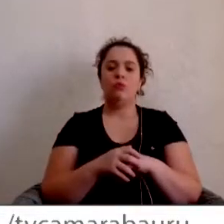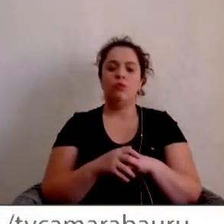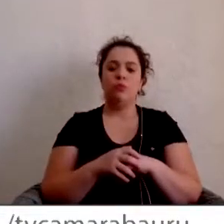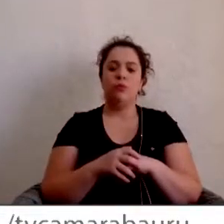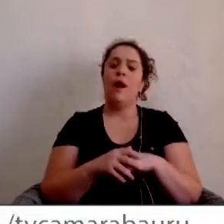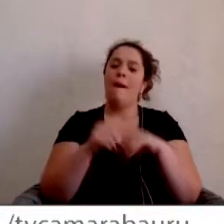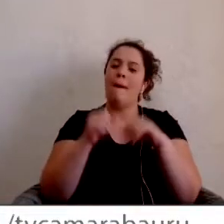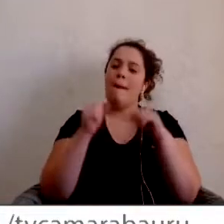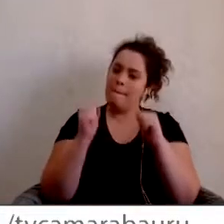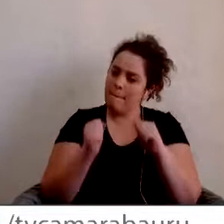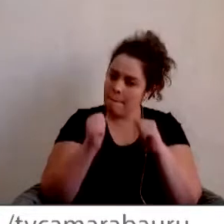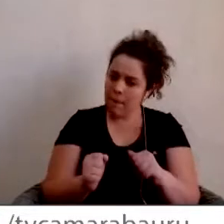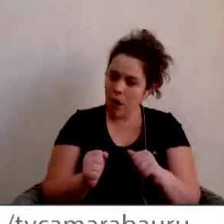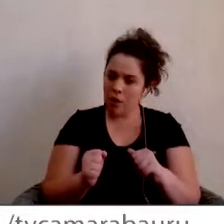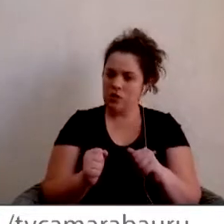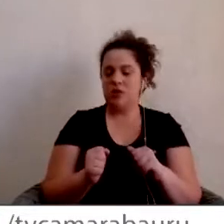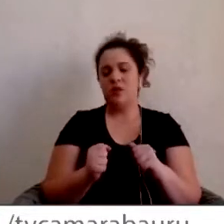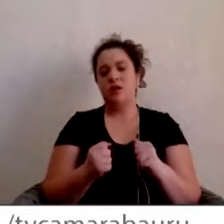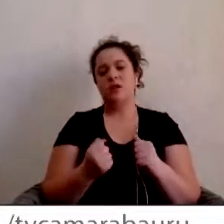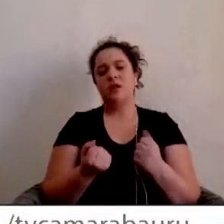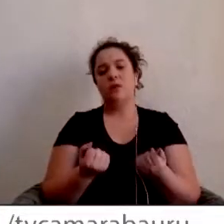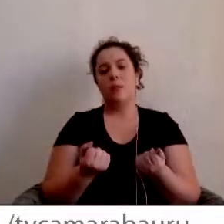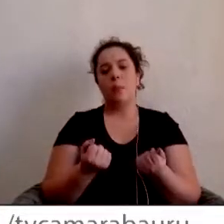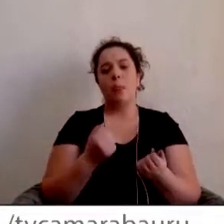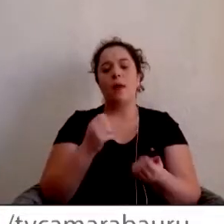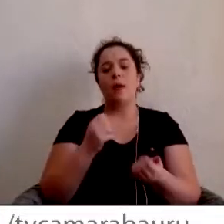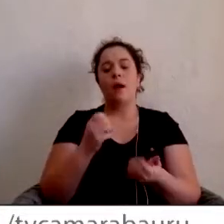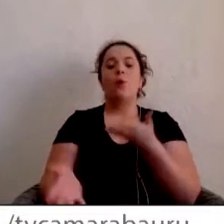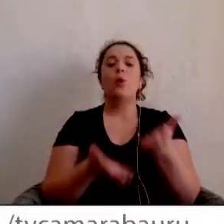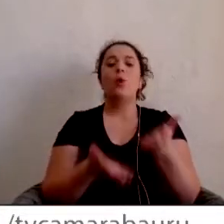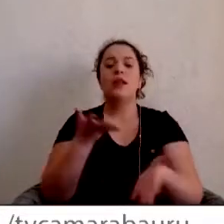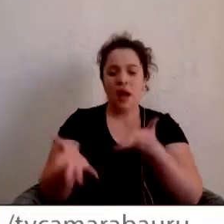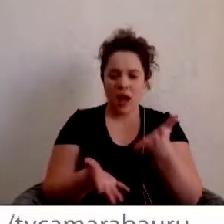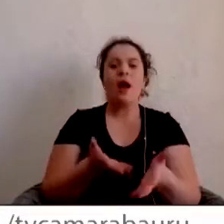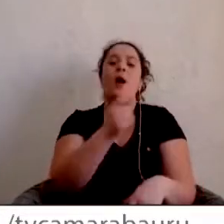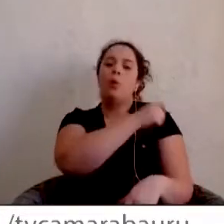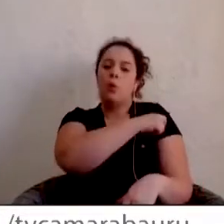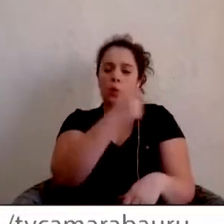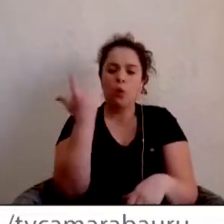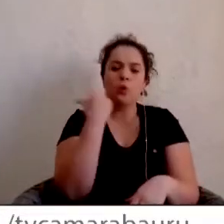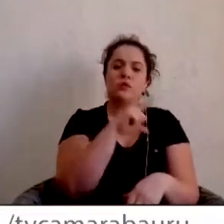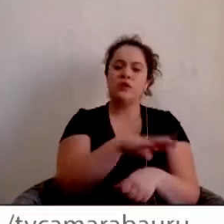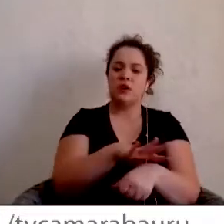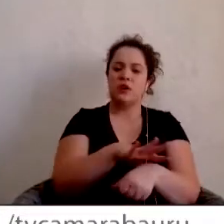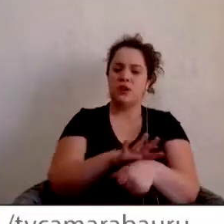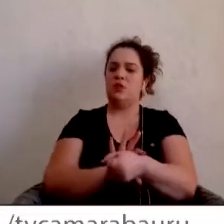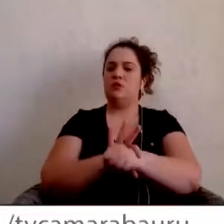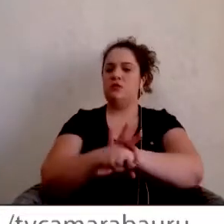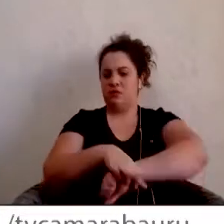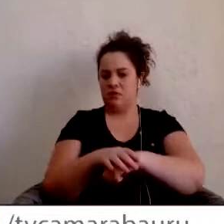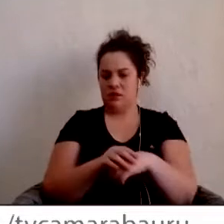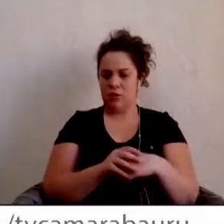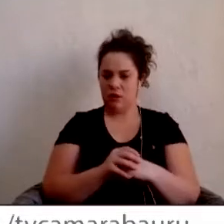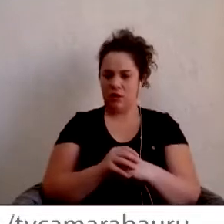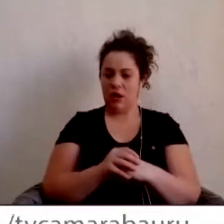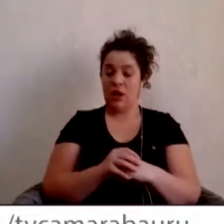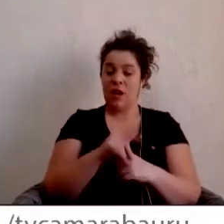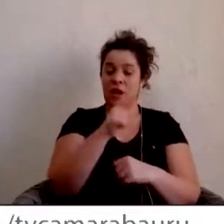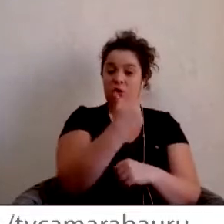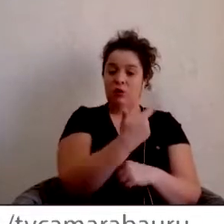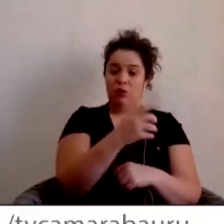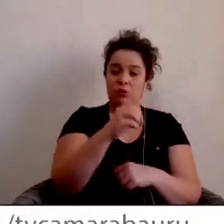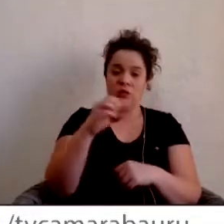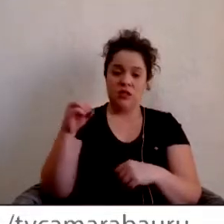deles, sendo um ambiente totalmente seguro e controlado. É isso, gente. Mais de 200 academias em Bauru. Tem aqui